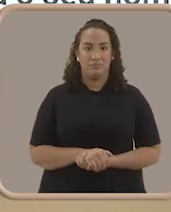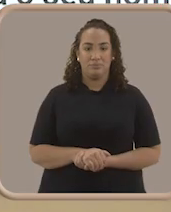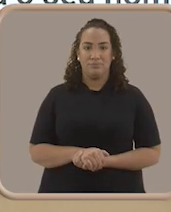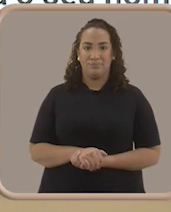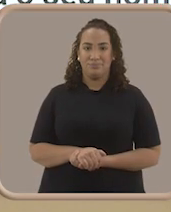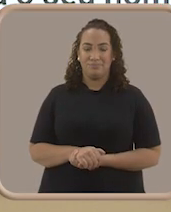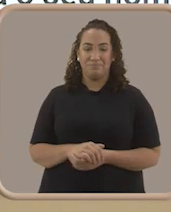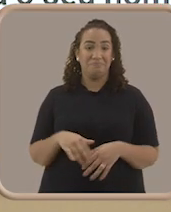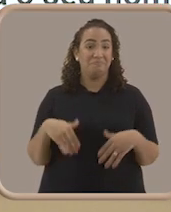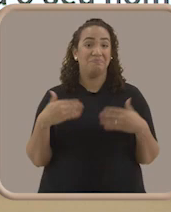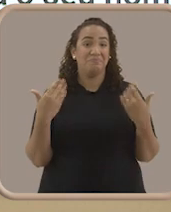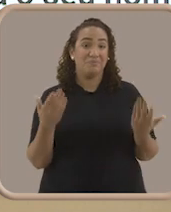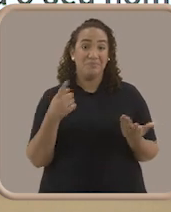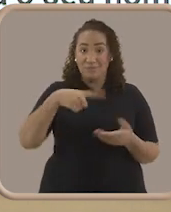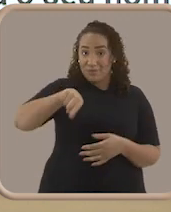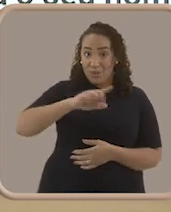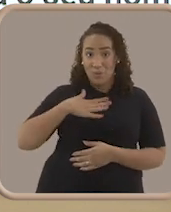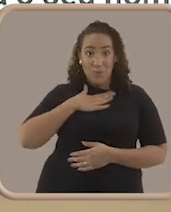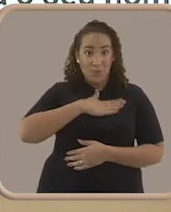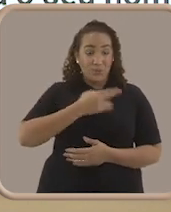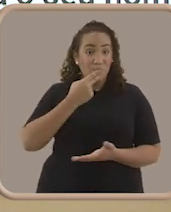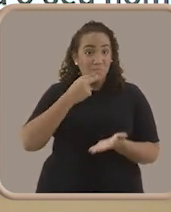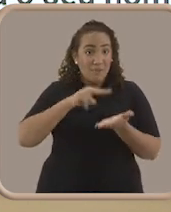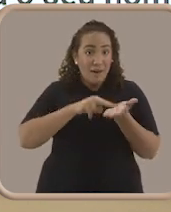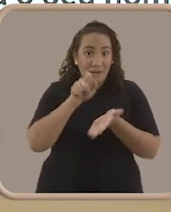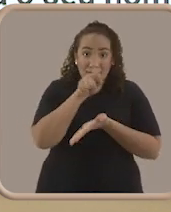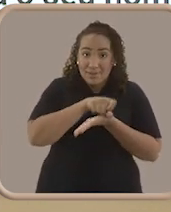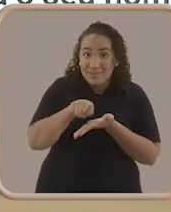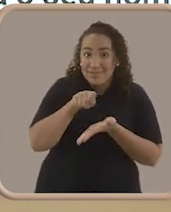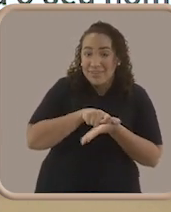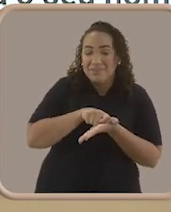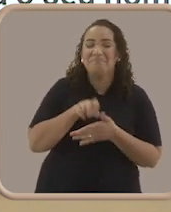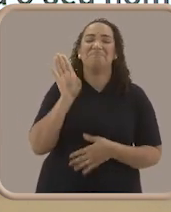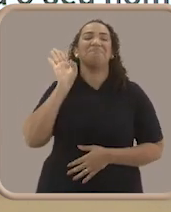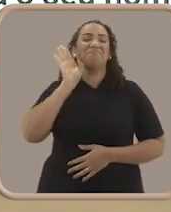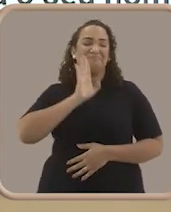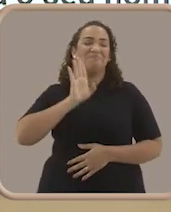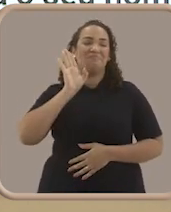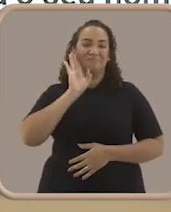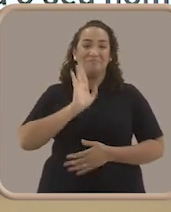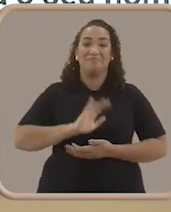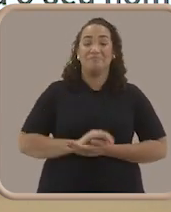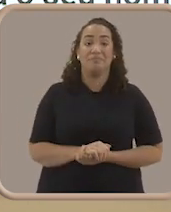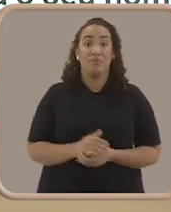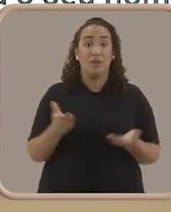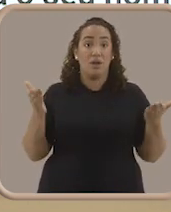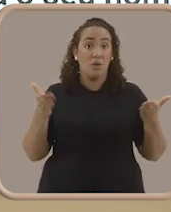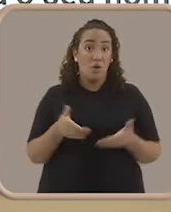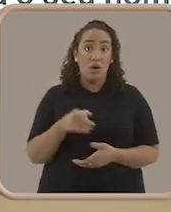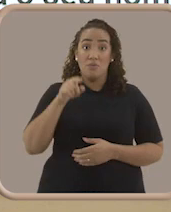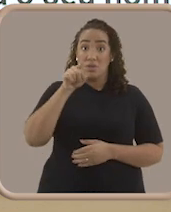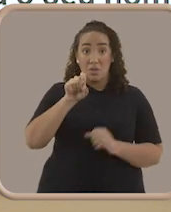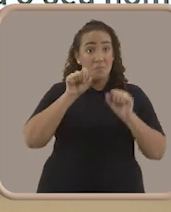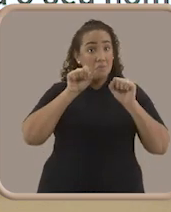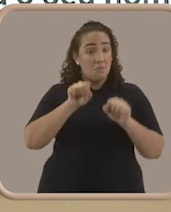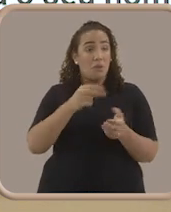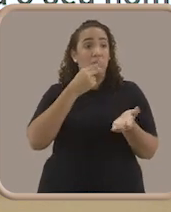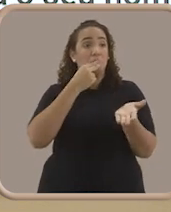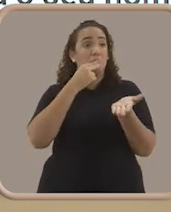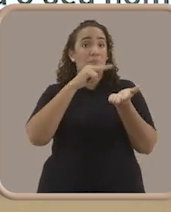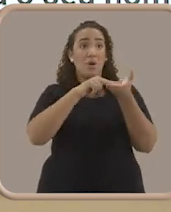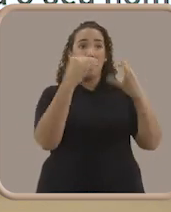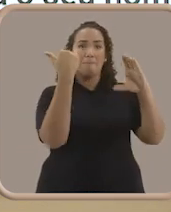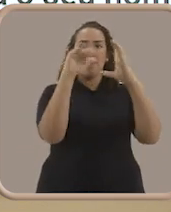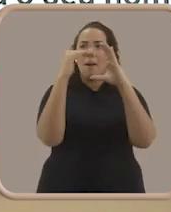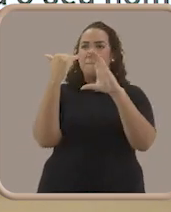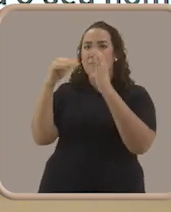O que você achou de escrever uma carta? É bem legal, né? Agora você pode enviar cartas para aquela pessoa